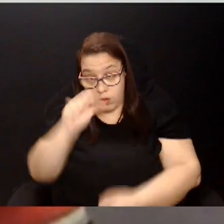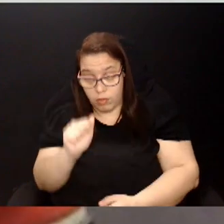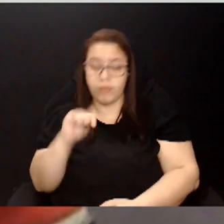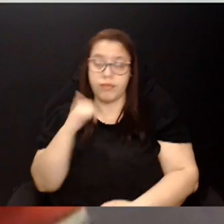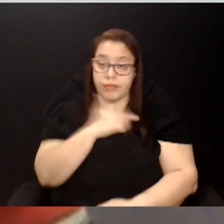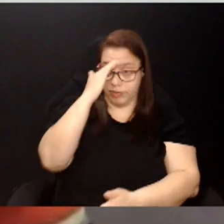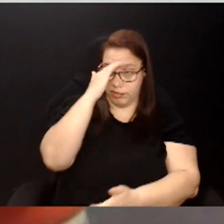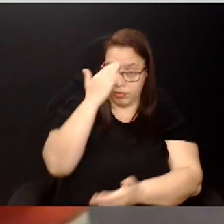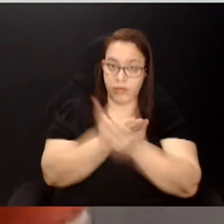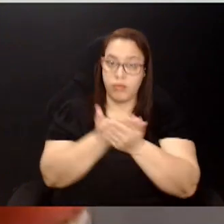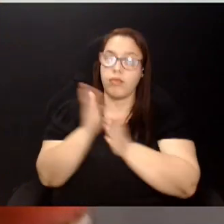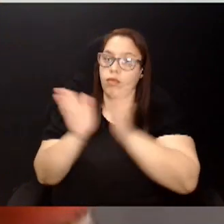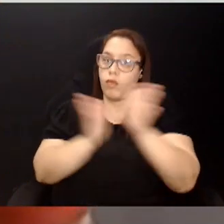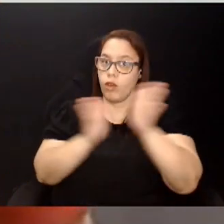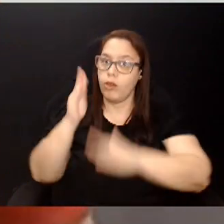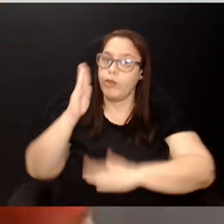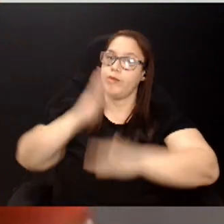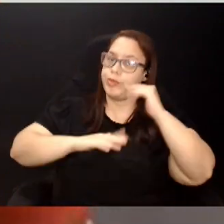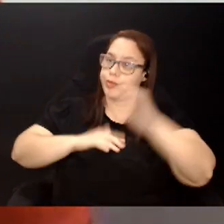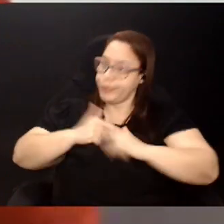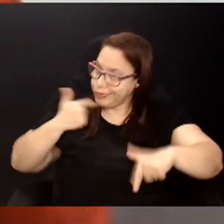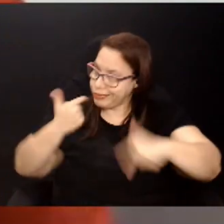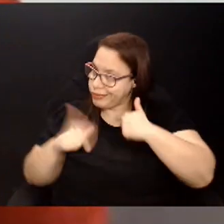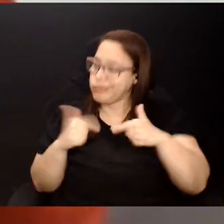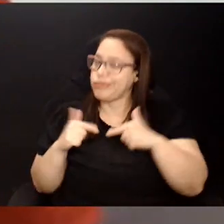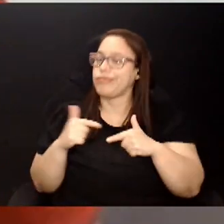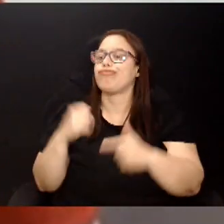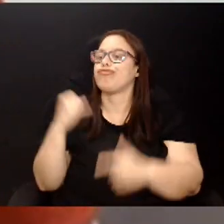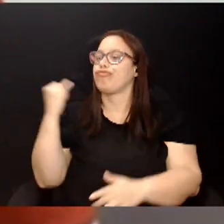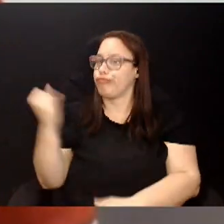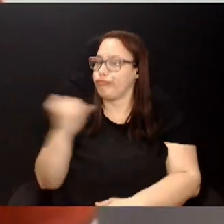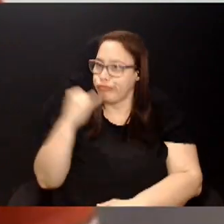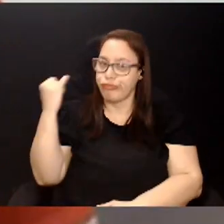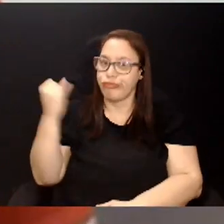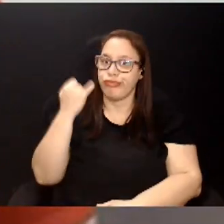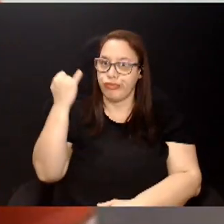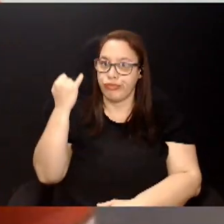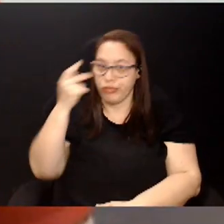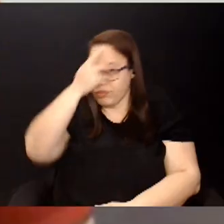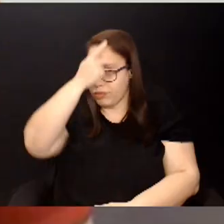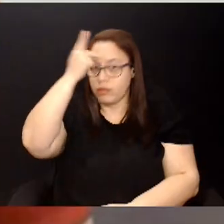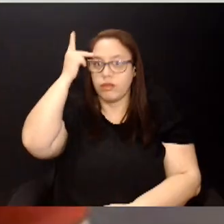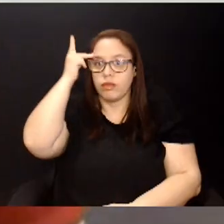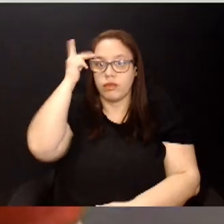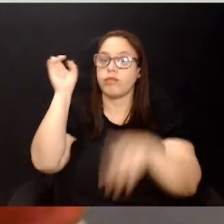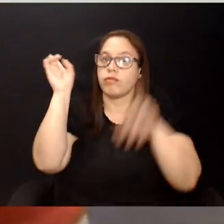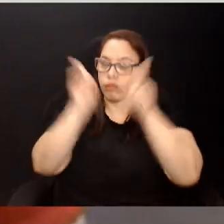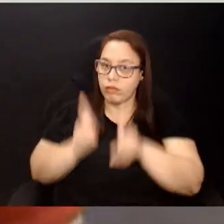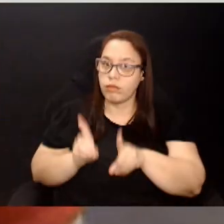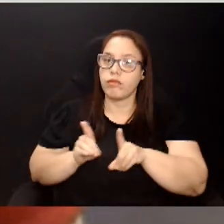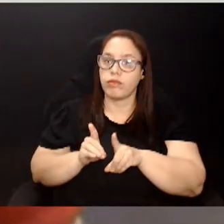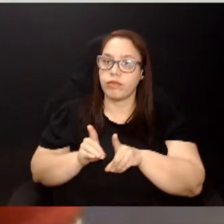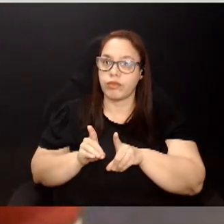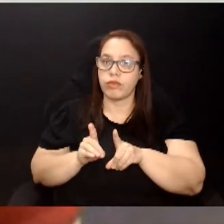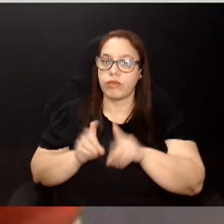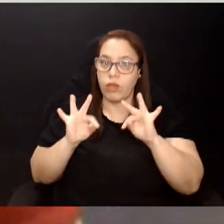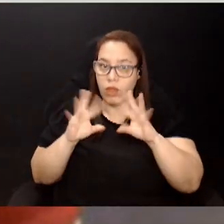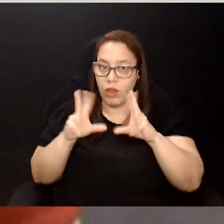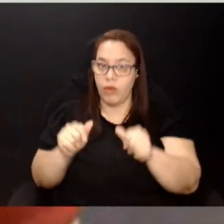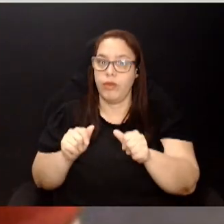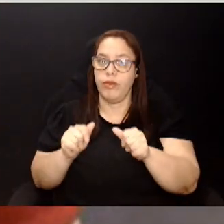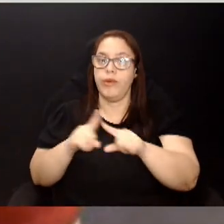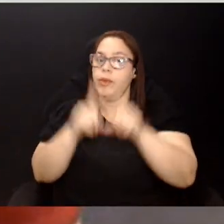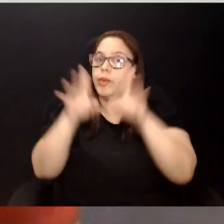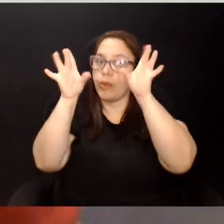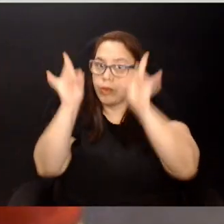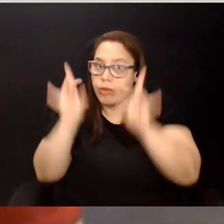que o acesso ao mercado de trabalho é algo fundamental para as pessoas com deficiência, de modo geral, mas especificamente